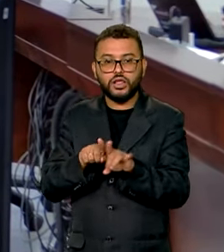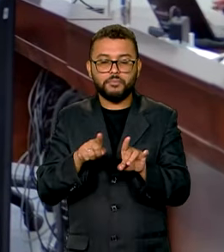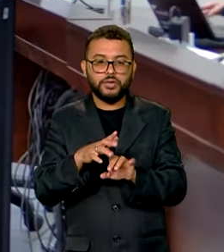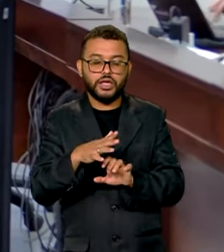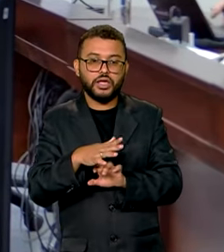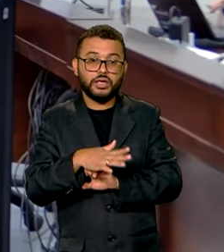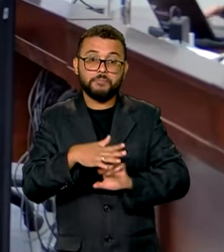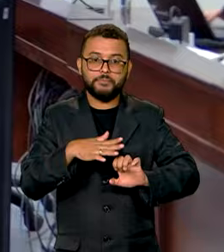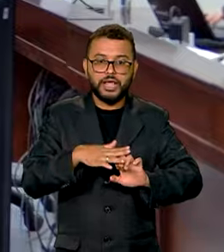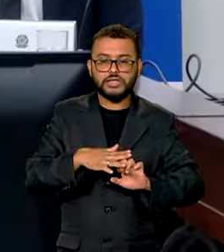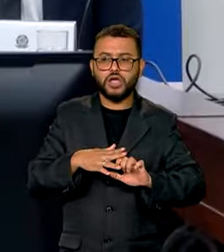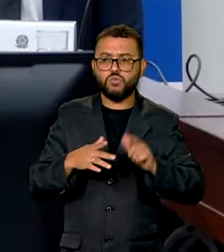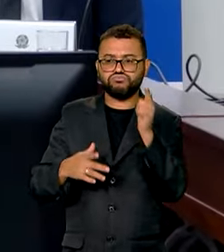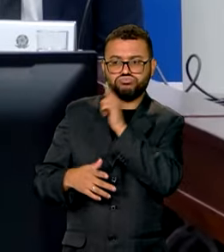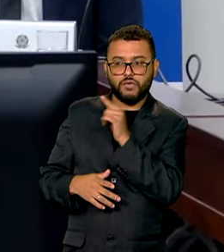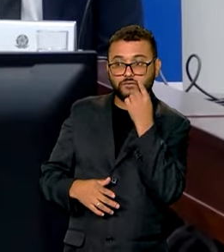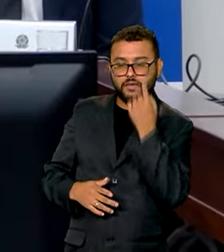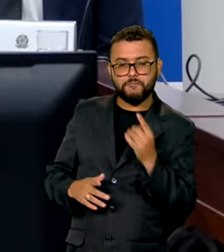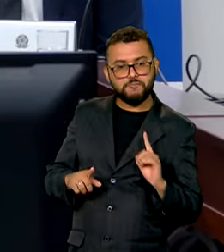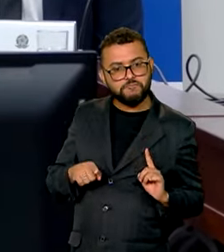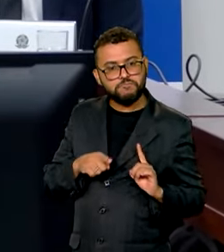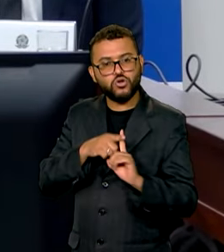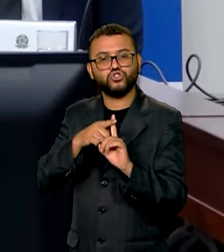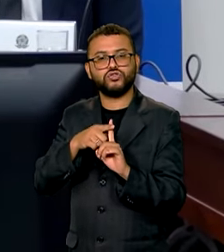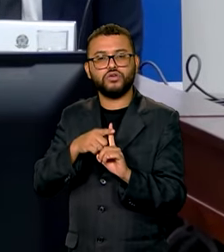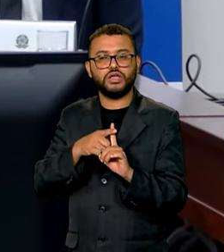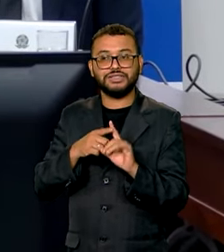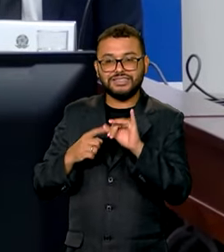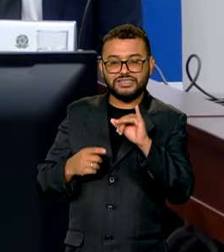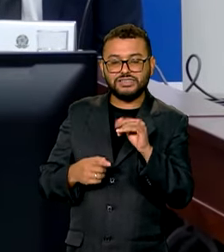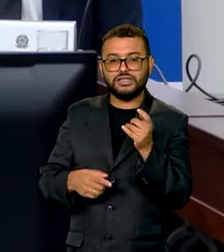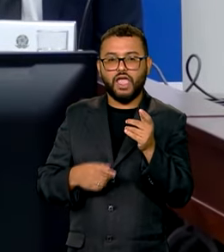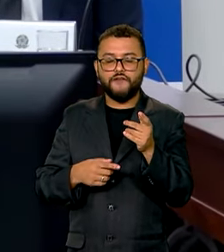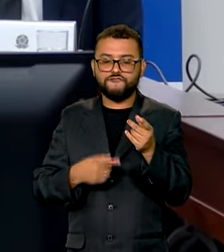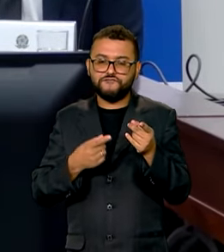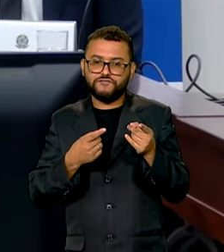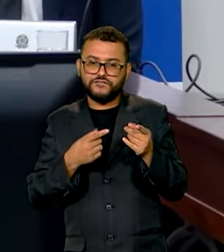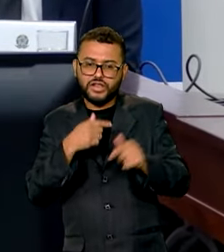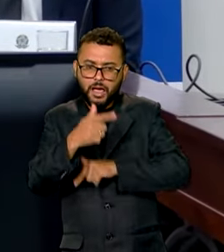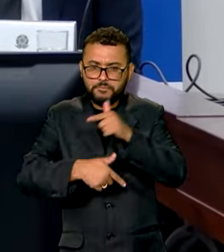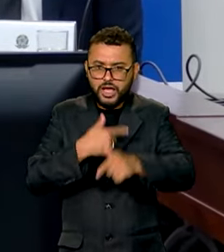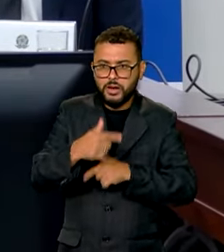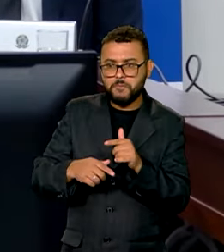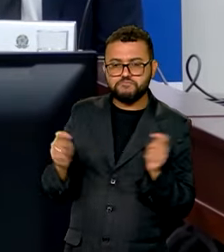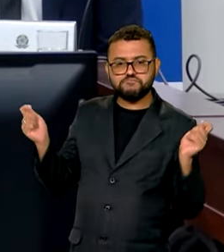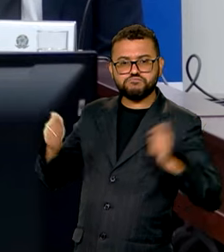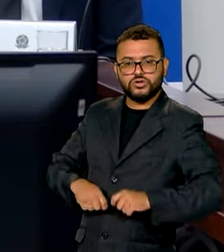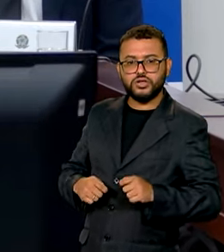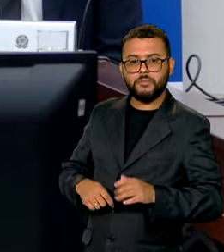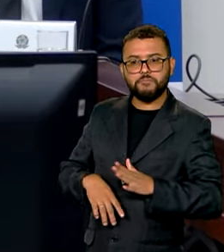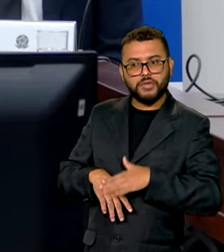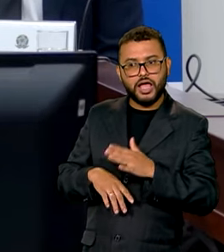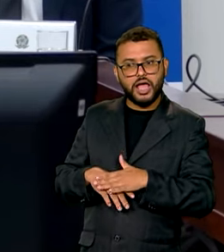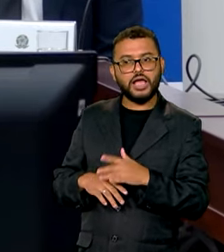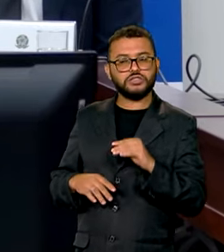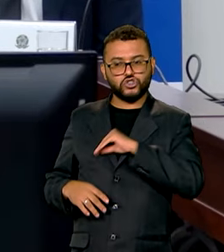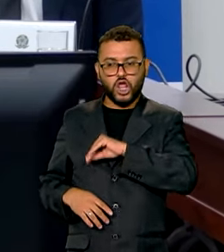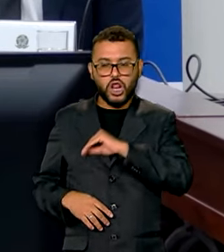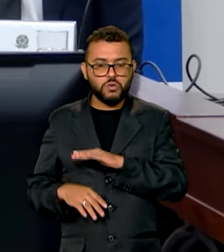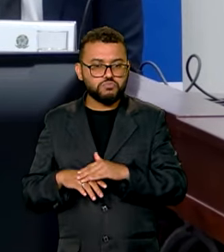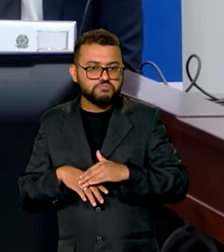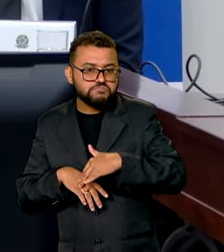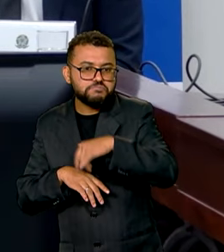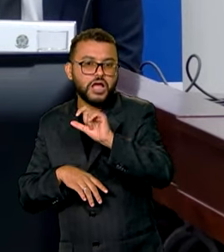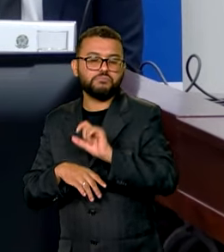os empregadores. Se você tem um mercado aquecido, pressupõe possibilidades de elevação salarial,